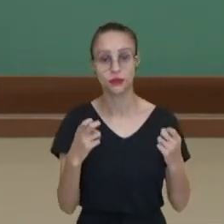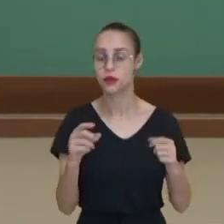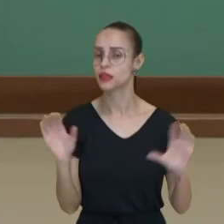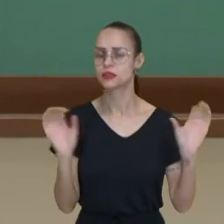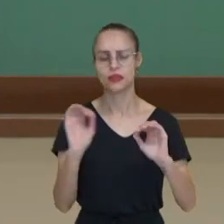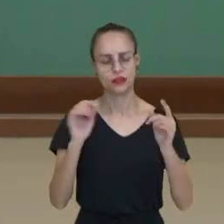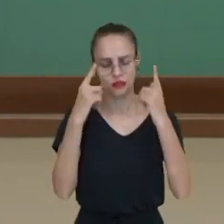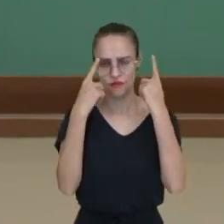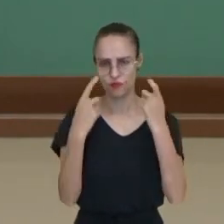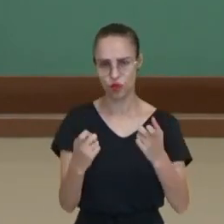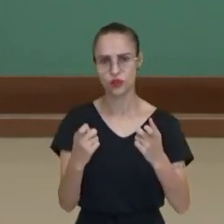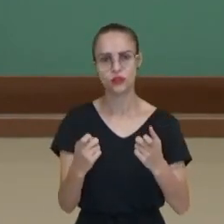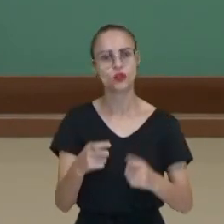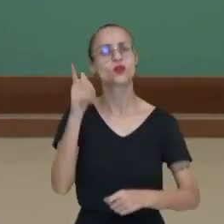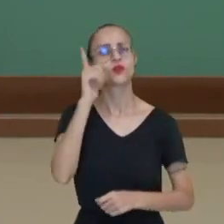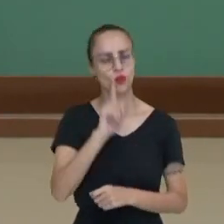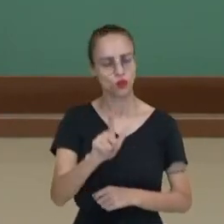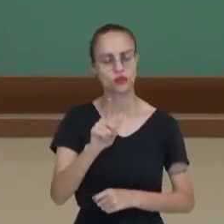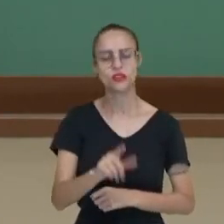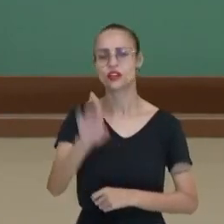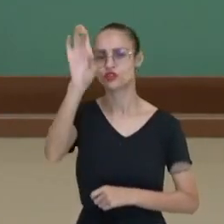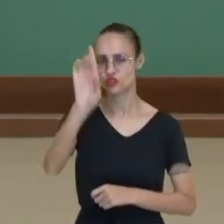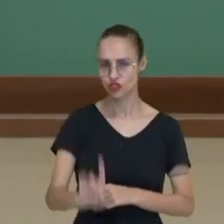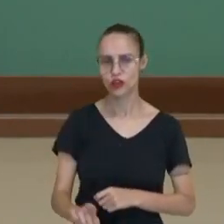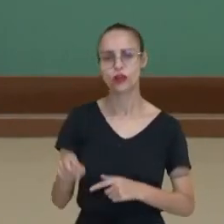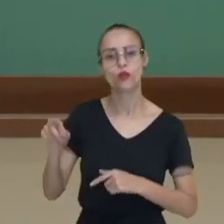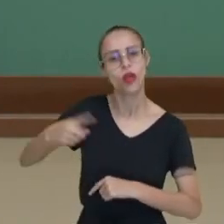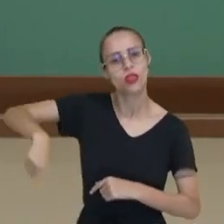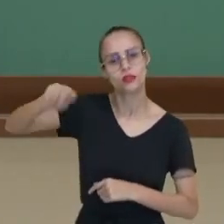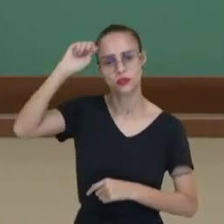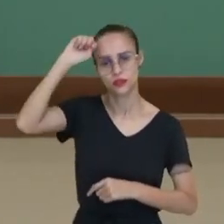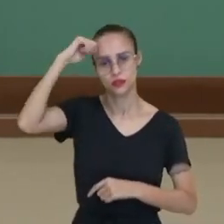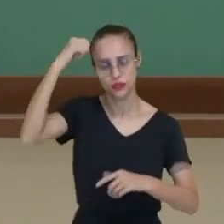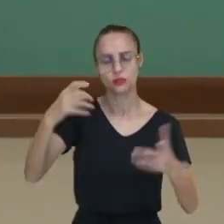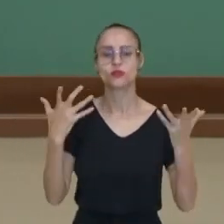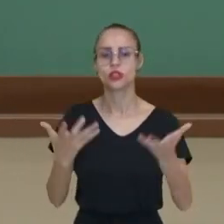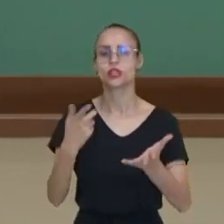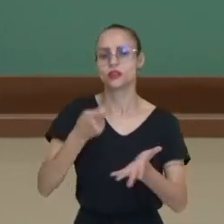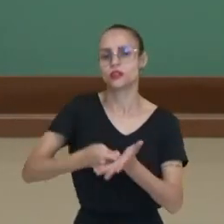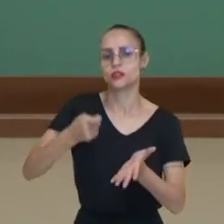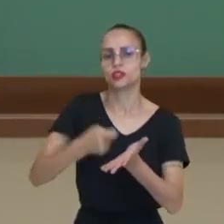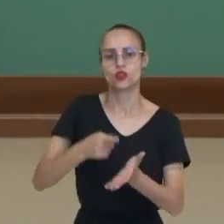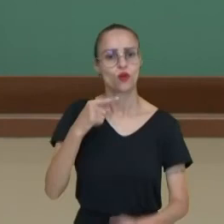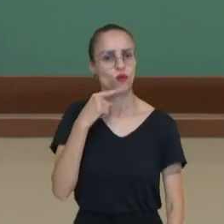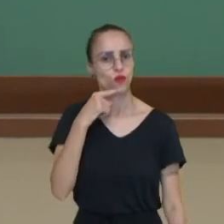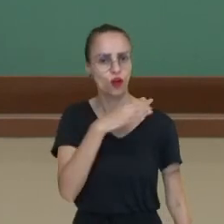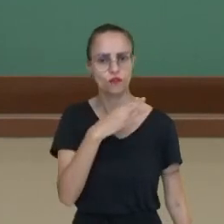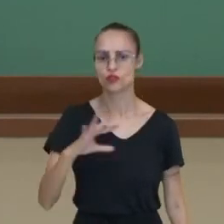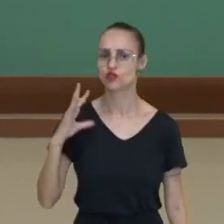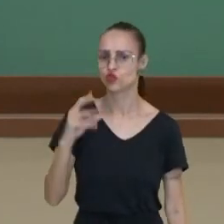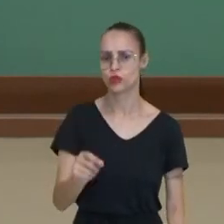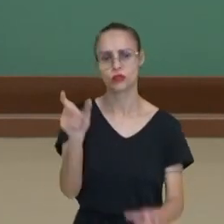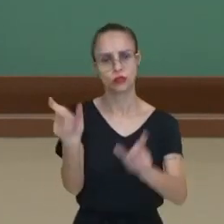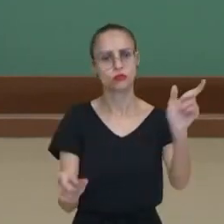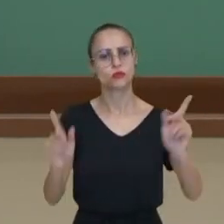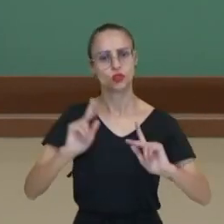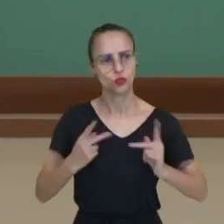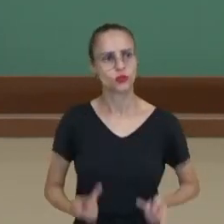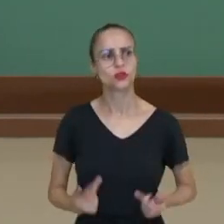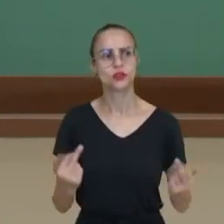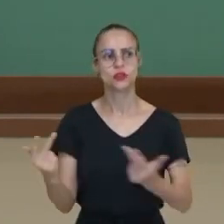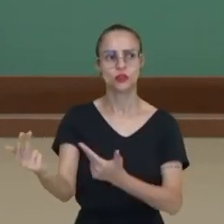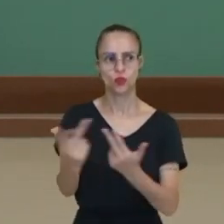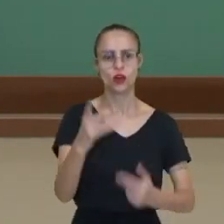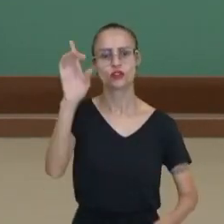usar a violência, conquistar os direitos que os negros tanto exigiam e que é óbvio, todos os seres humanos com os mesmos